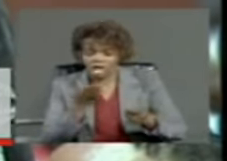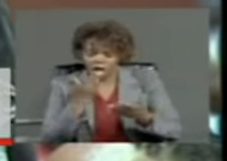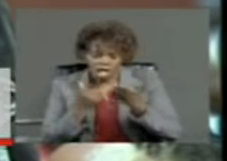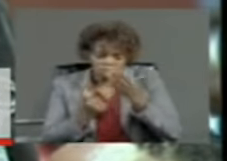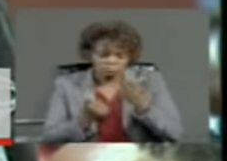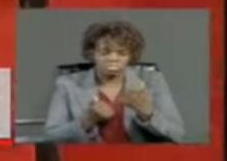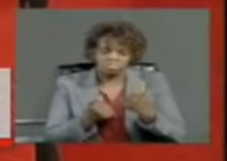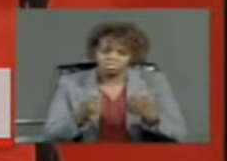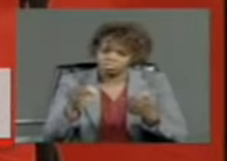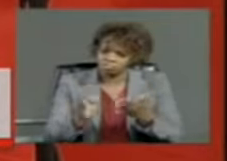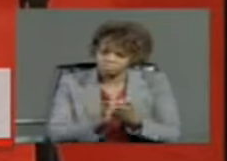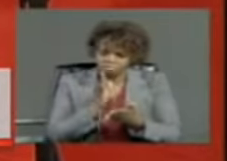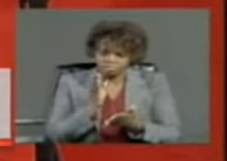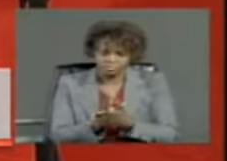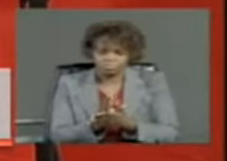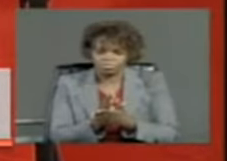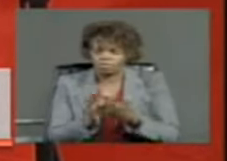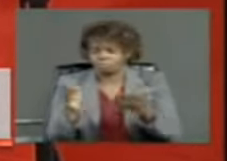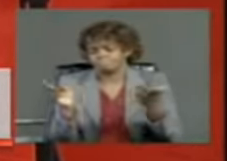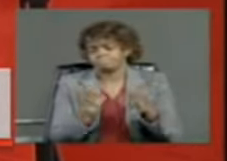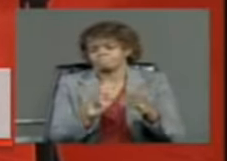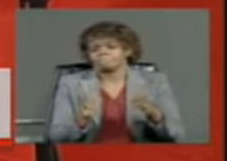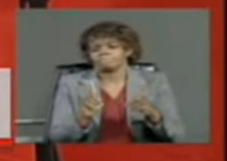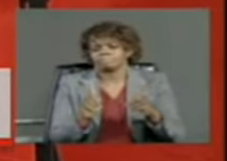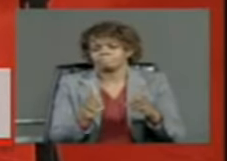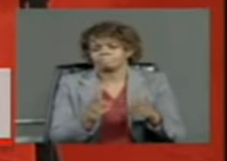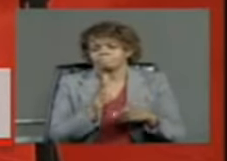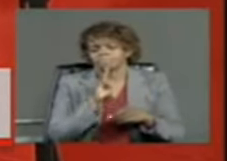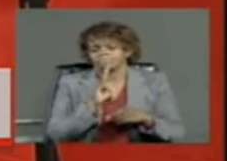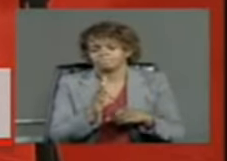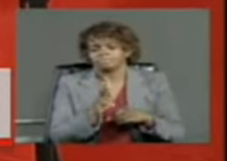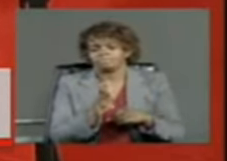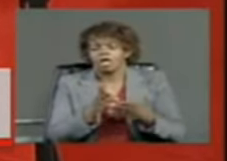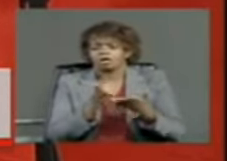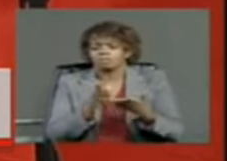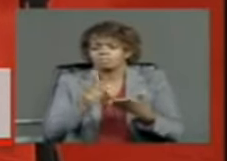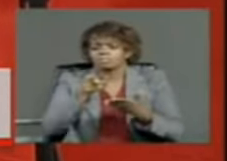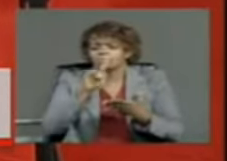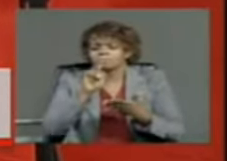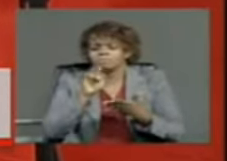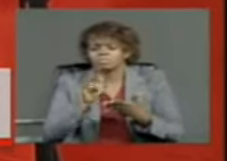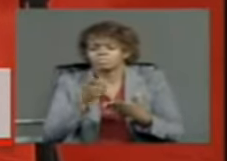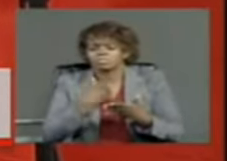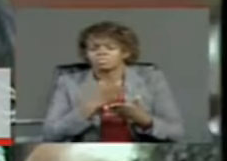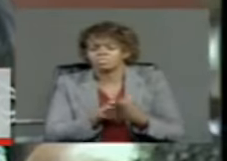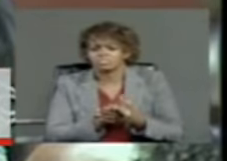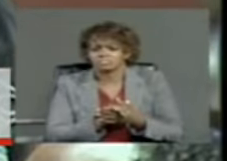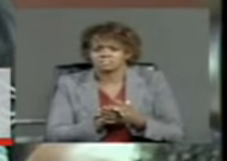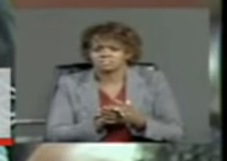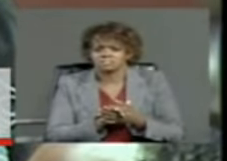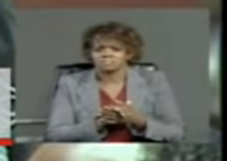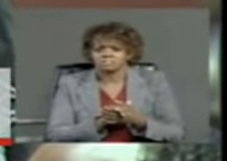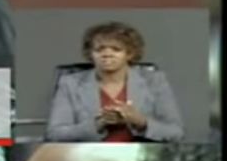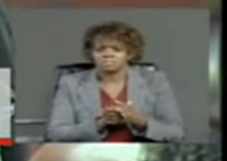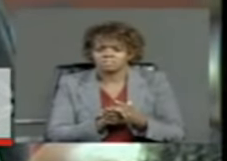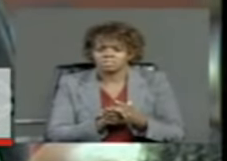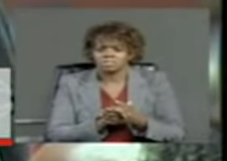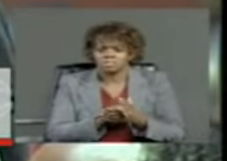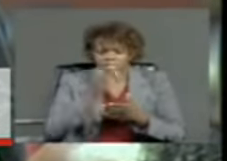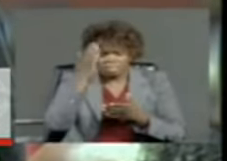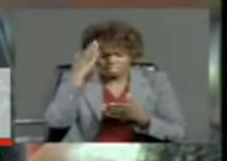No entanto, a nossa primeira pergunta, no que toca à nossa fome, é se Vossa Excelência conhece onde estão as lavras, de onde